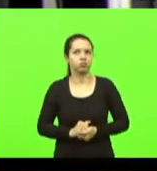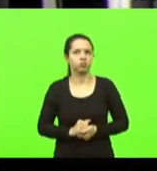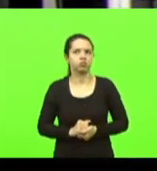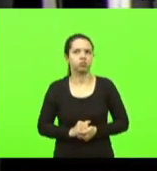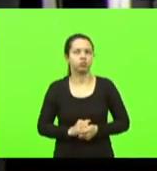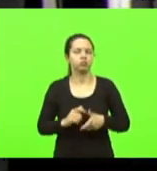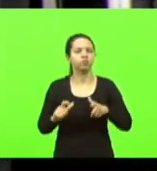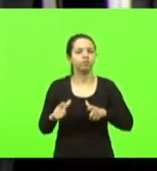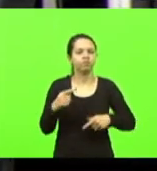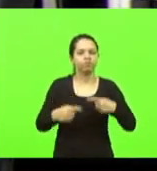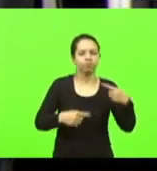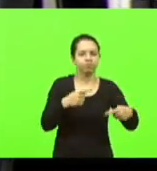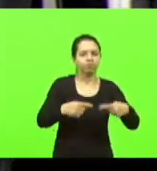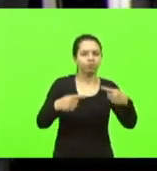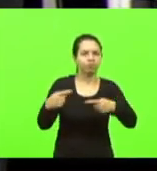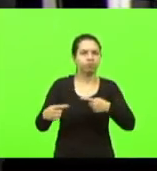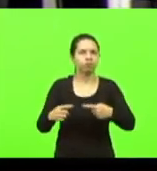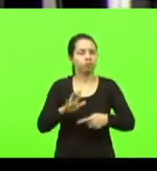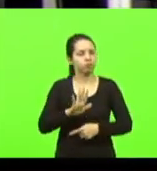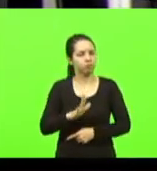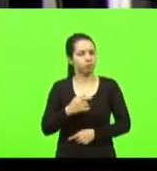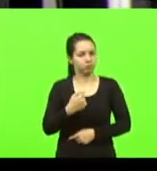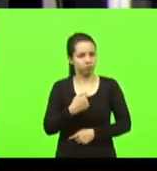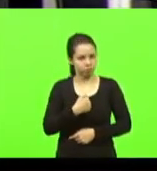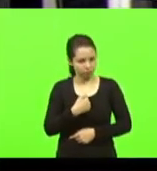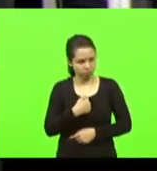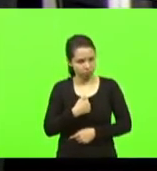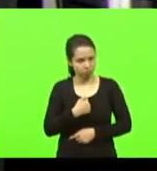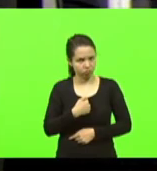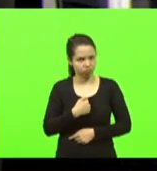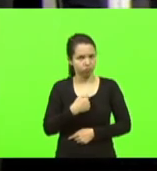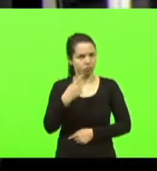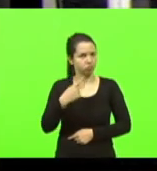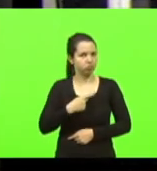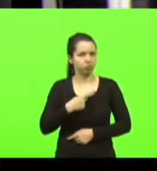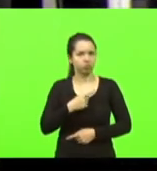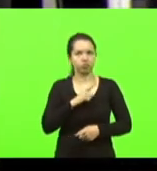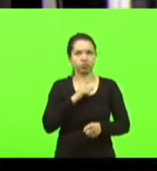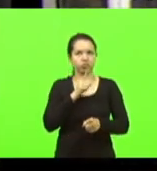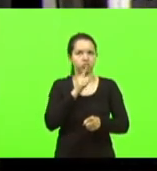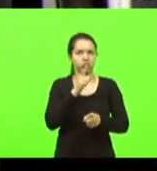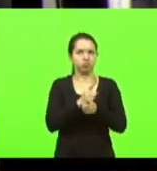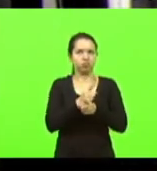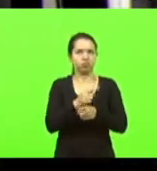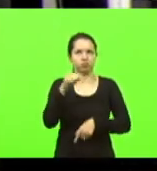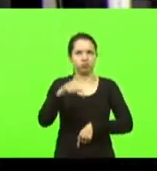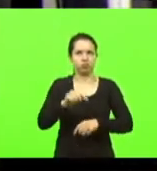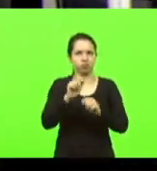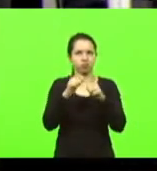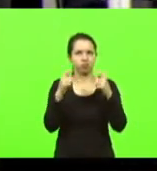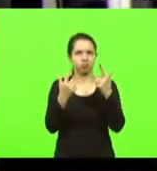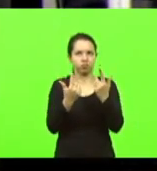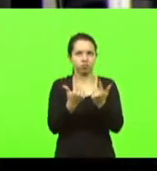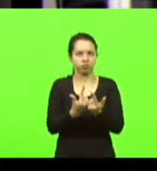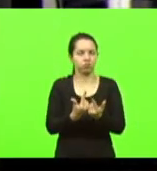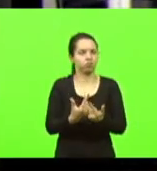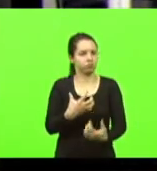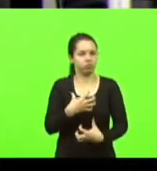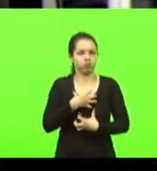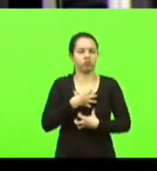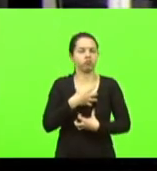debate Mas eu particularmente não encontrei isso nessa casa também recebi